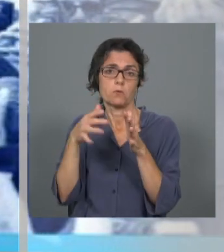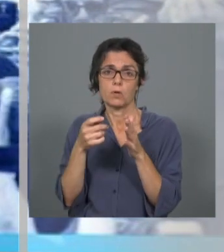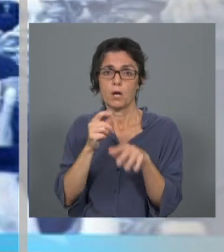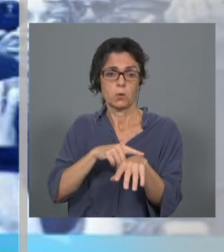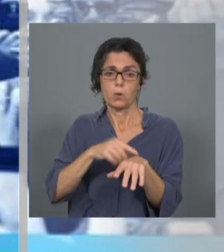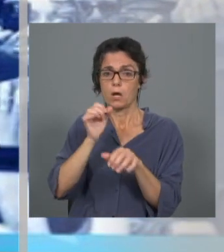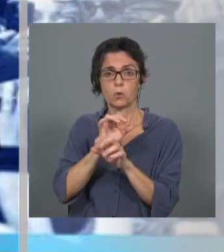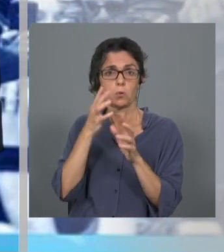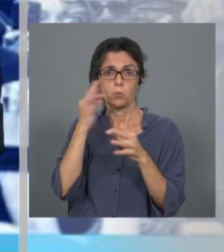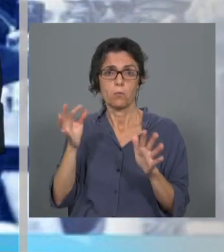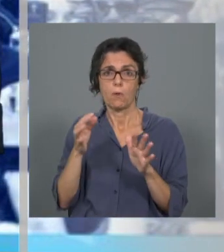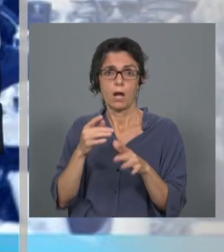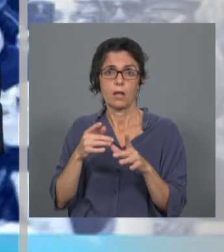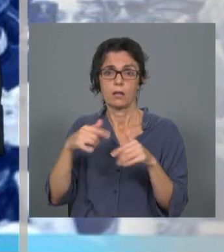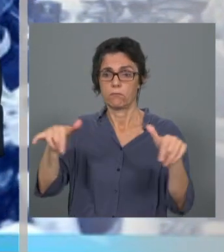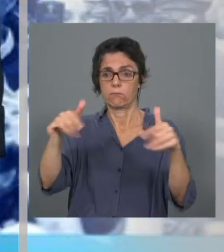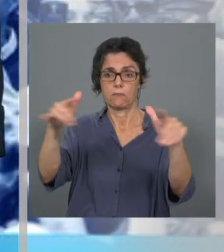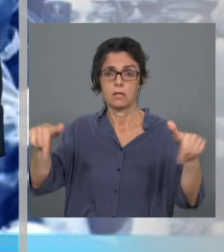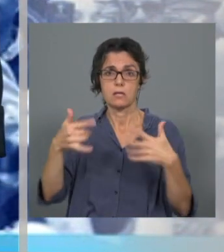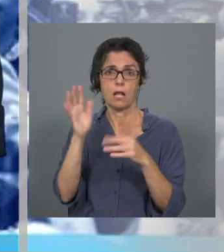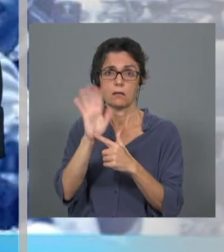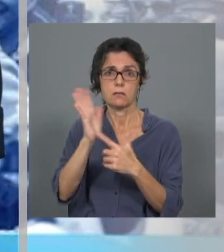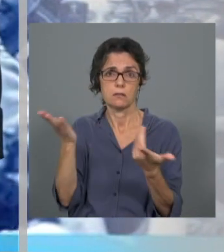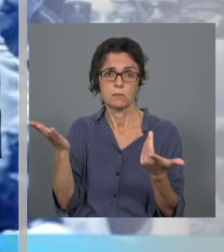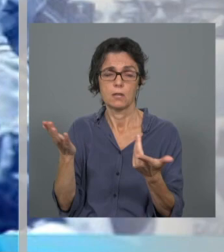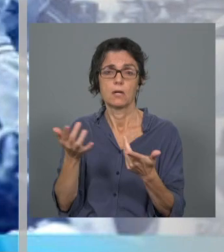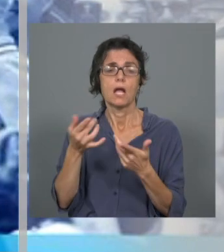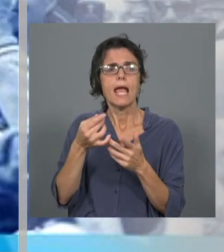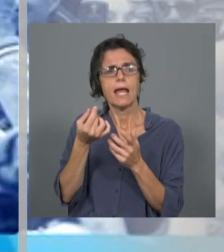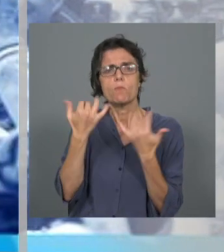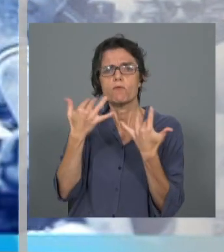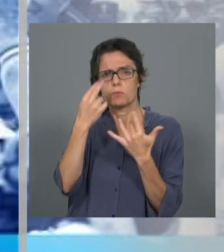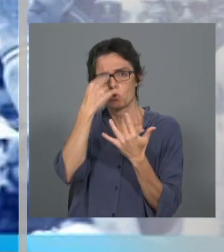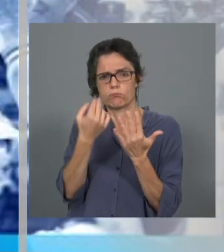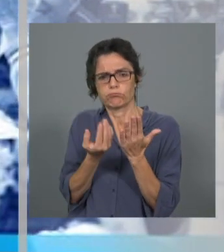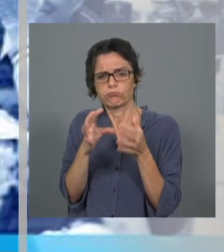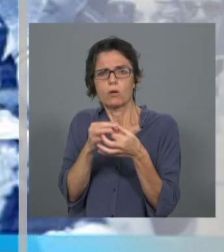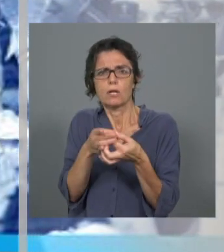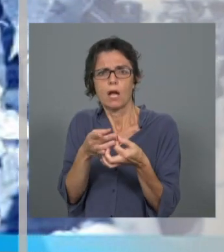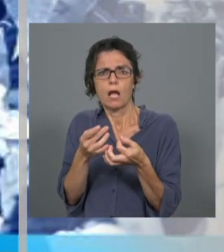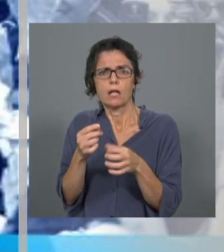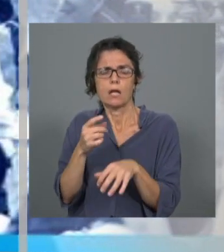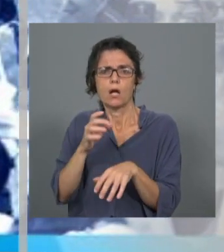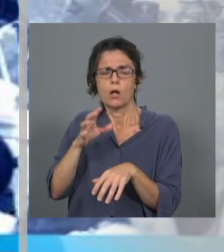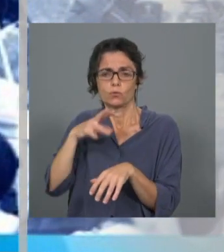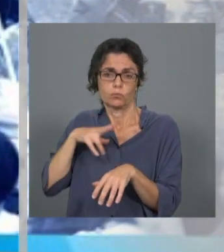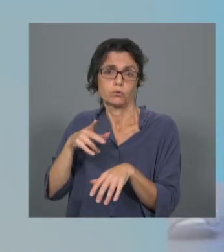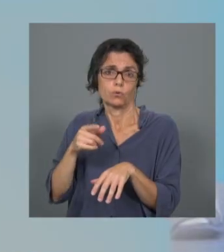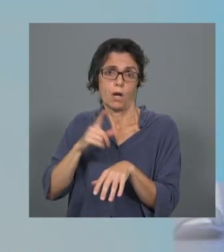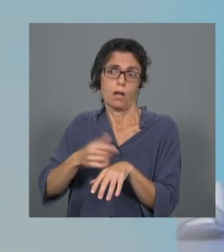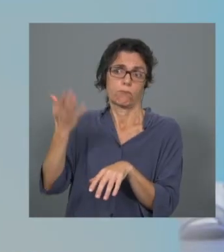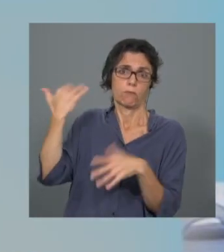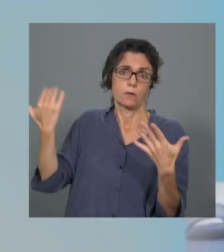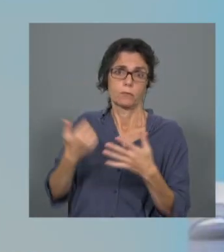uma informação, é sempre um enriquecimento, é sempre uma informação histórica que ficamos do nosso país àquela época. Para os atores acaba por ser